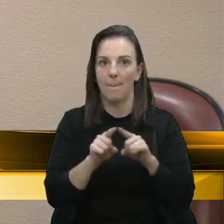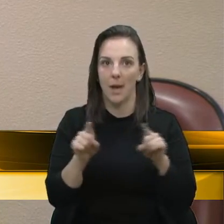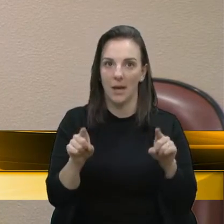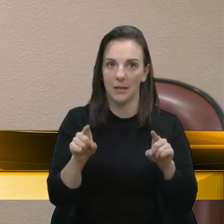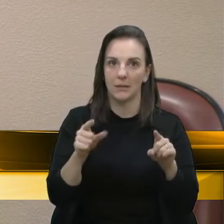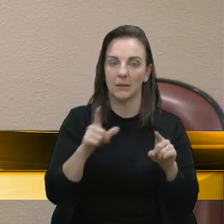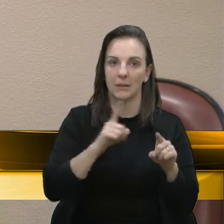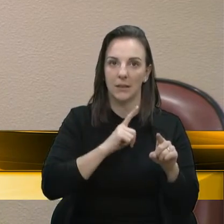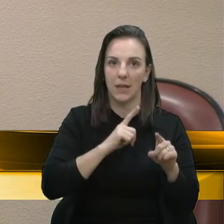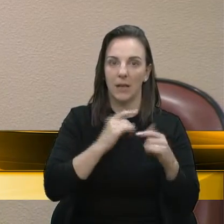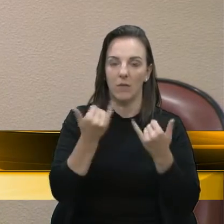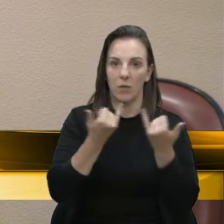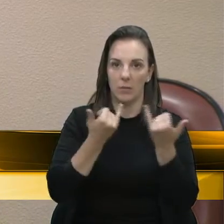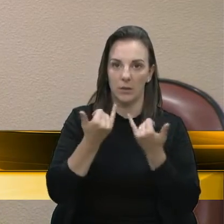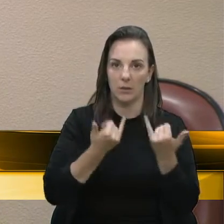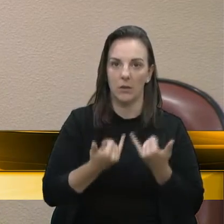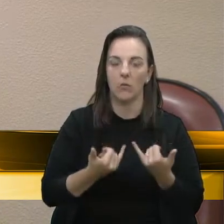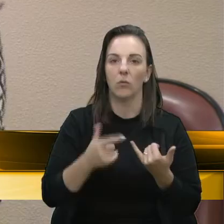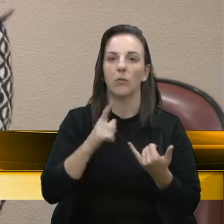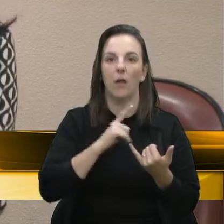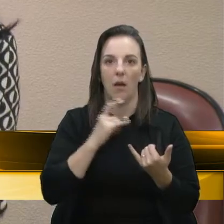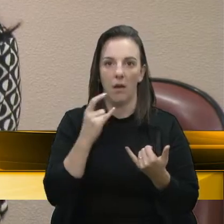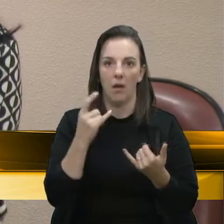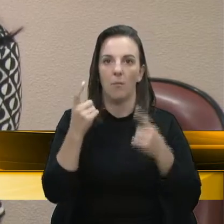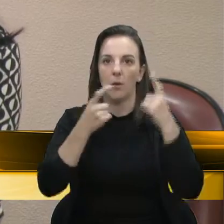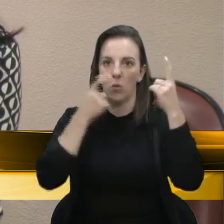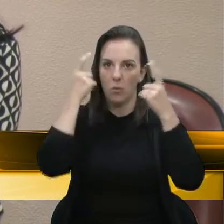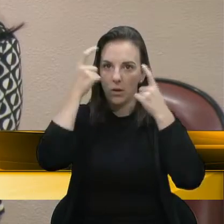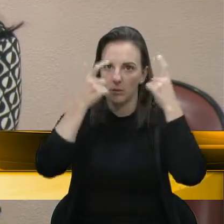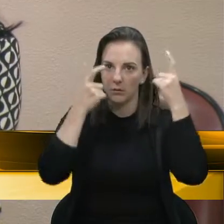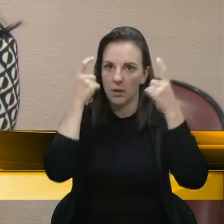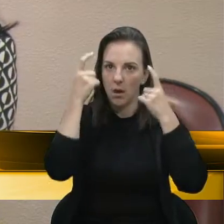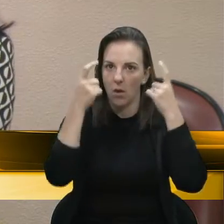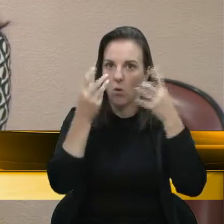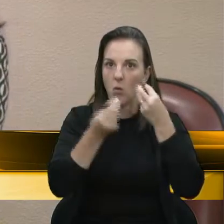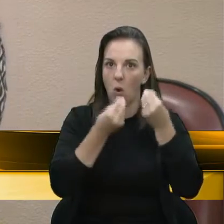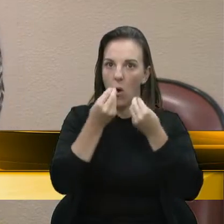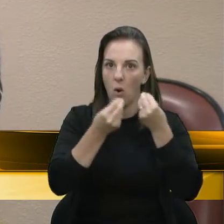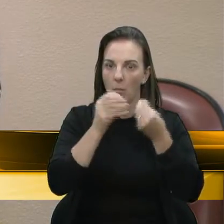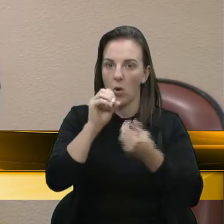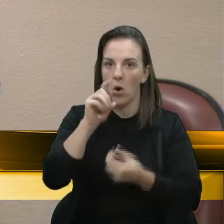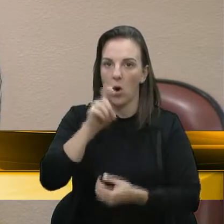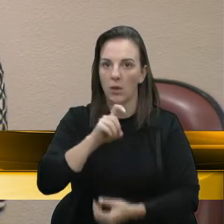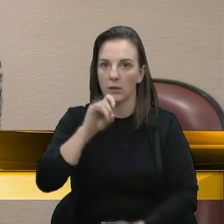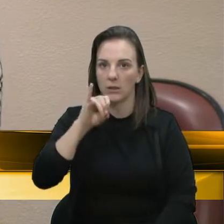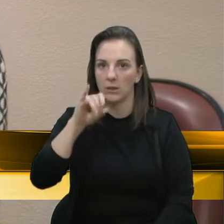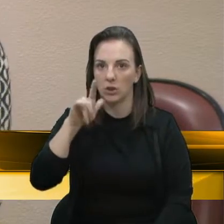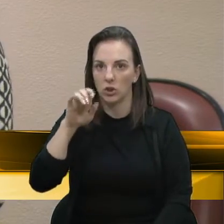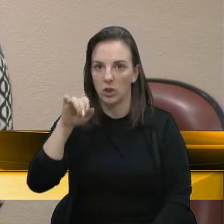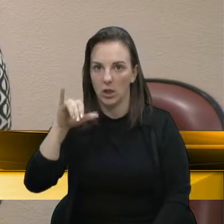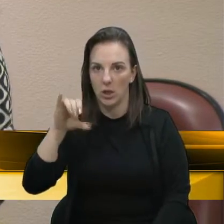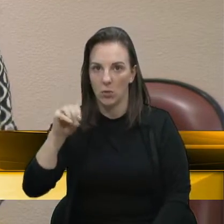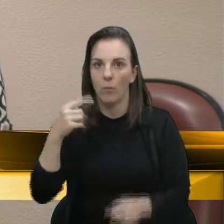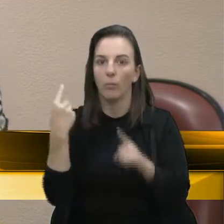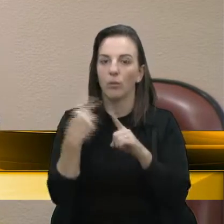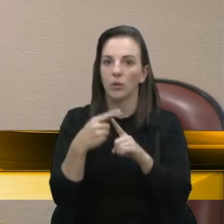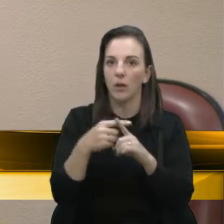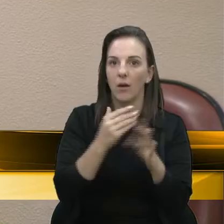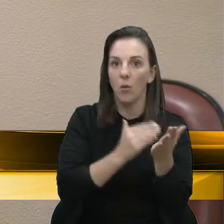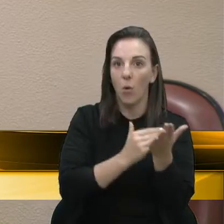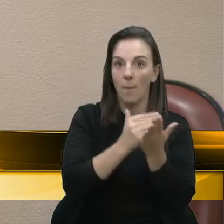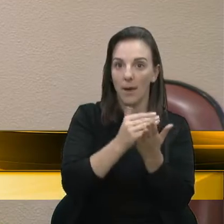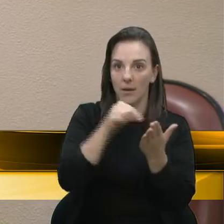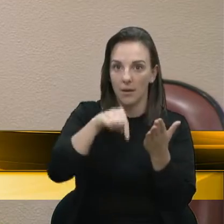Existe, sim, uma preocupação muito grande em relação aos cilindros de oxigênio, porque no começo dessa semana o